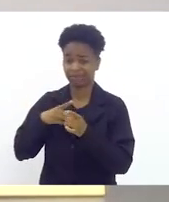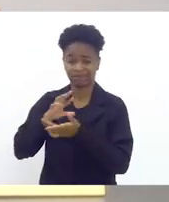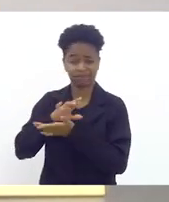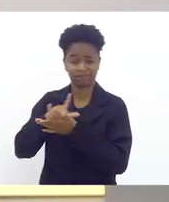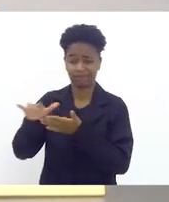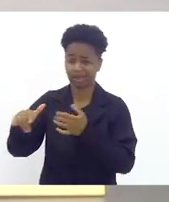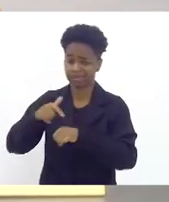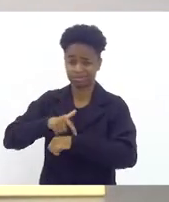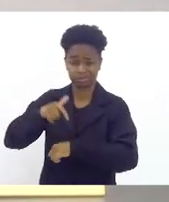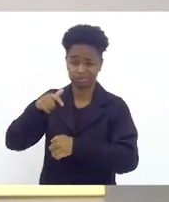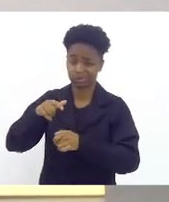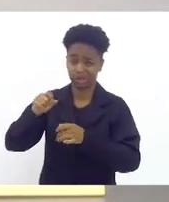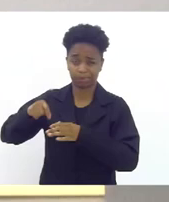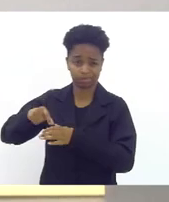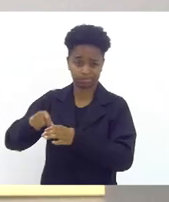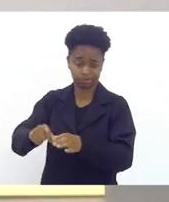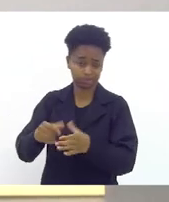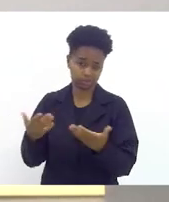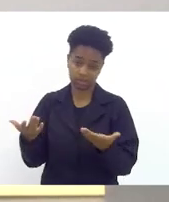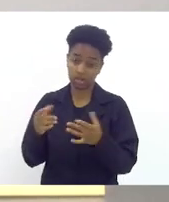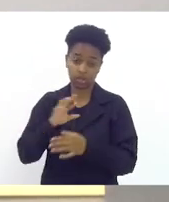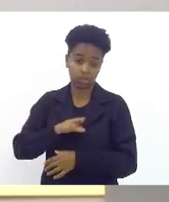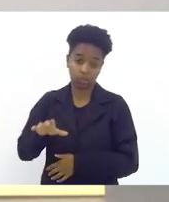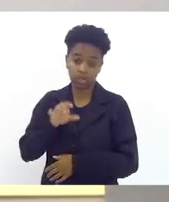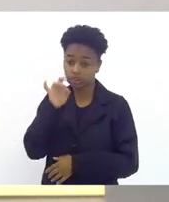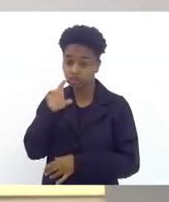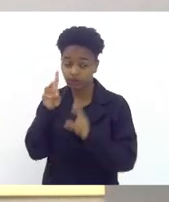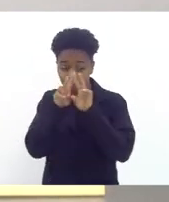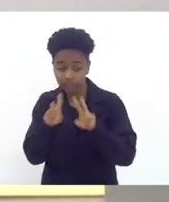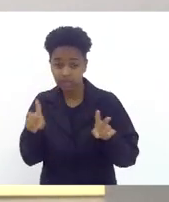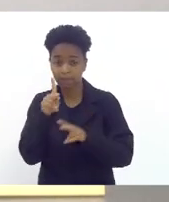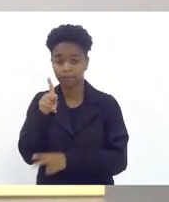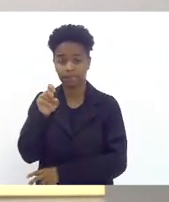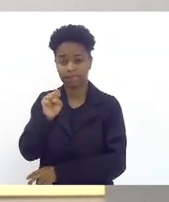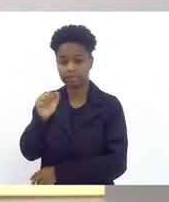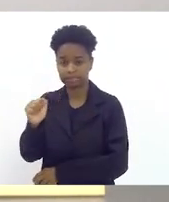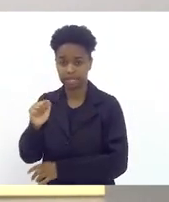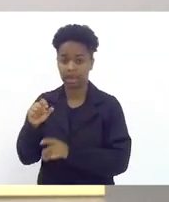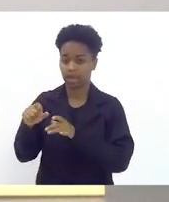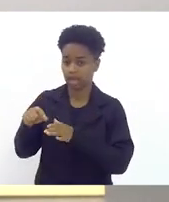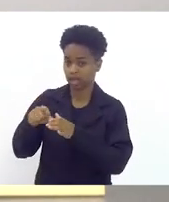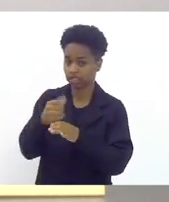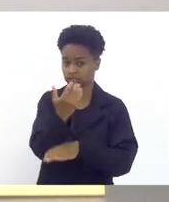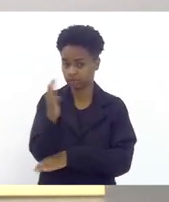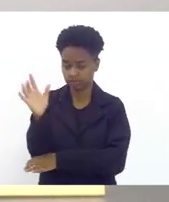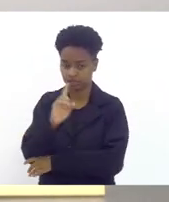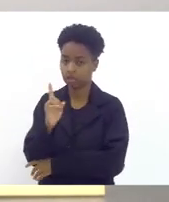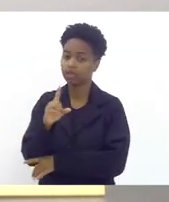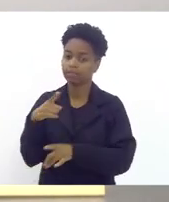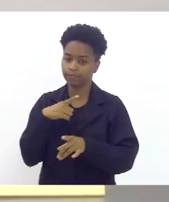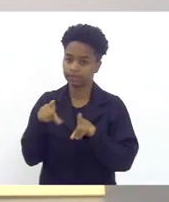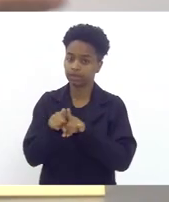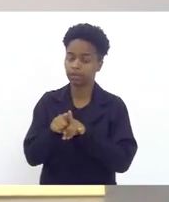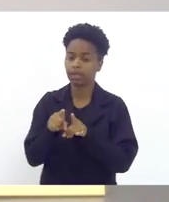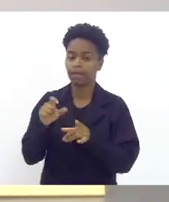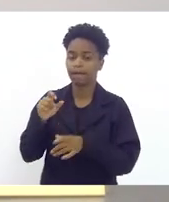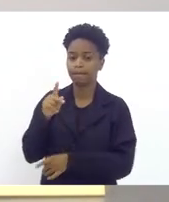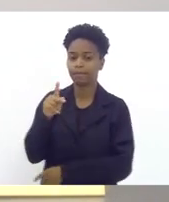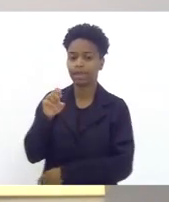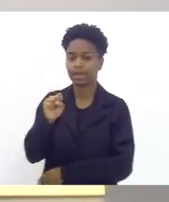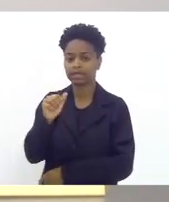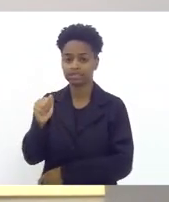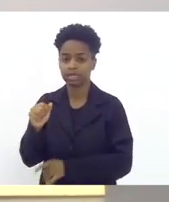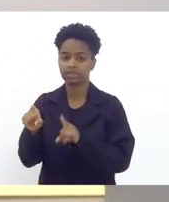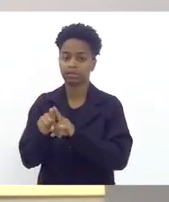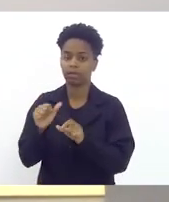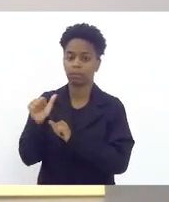e saf dentro a gente não trabalha também só a visão de PSA com restauração nós temos que ter também PSA com conversão